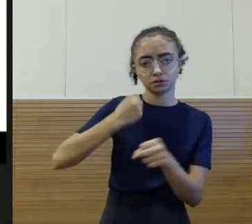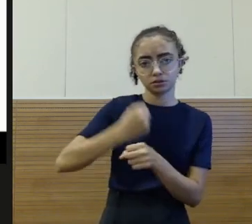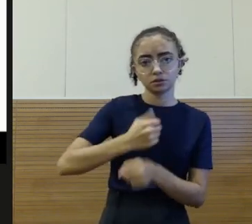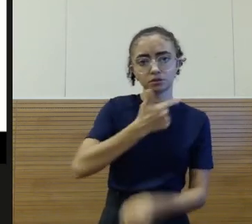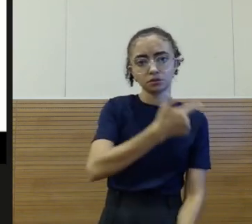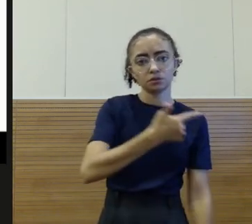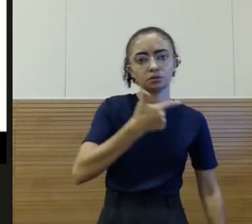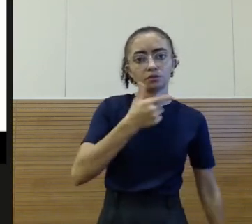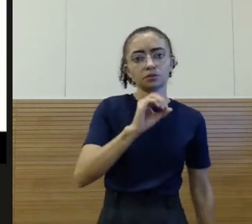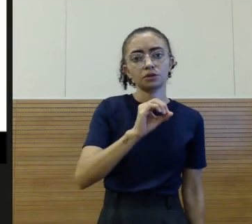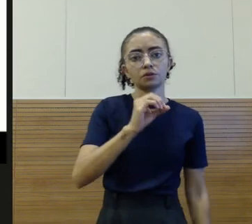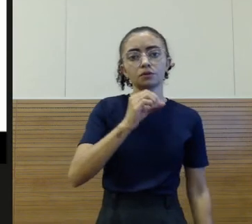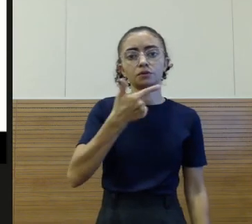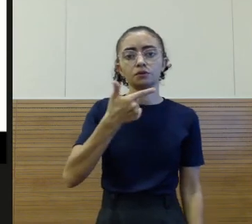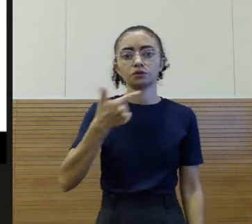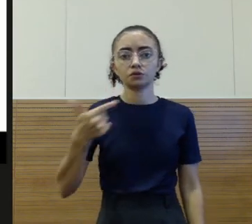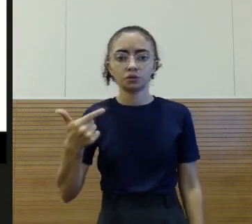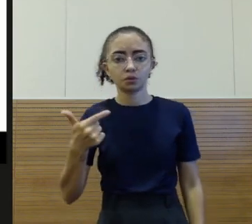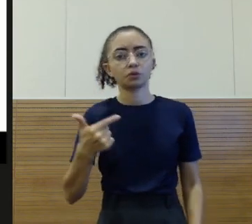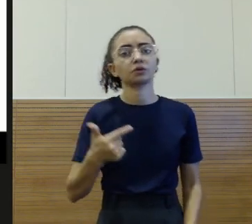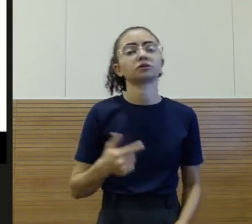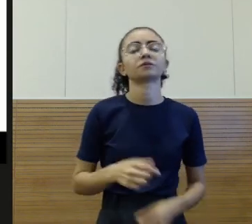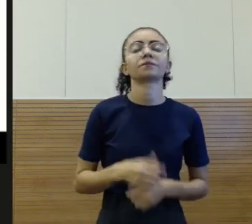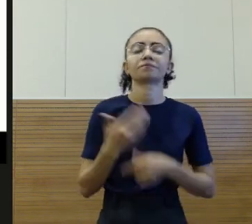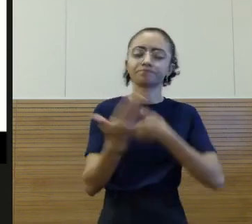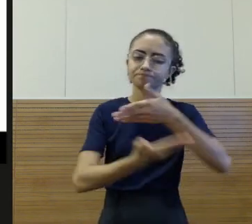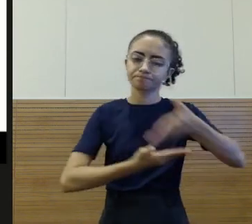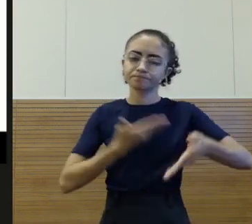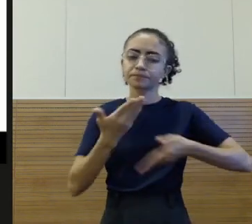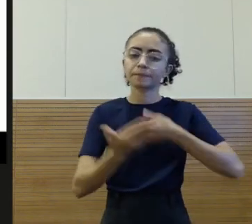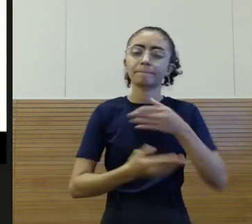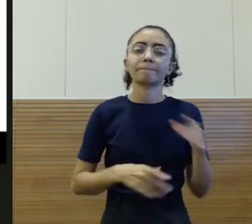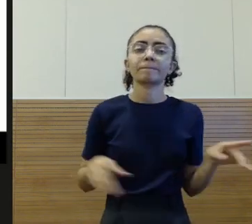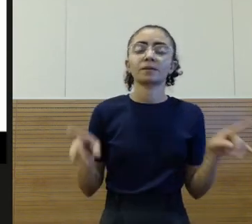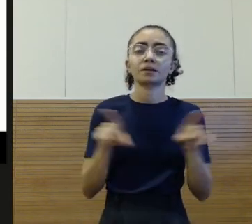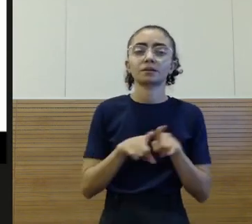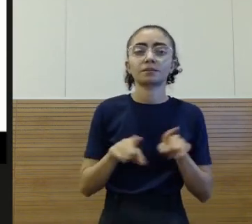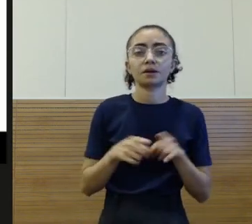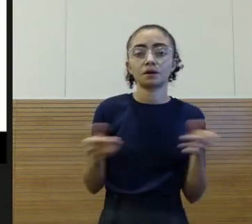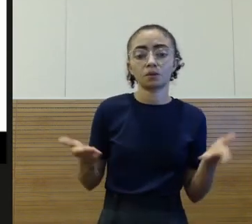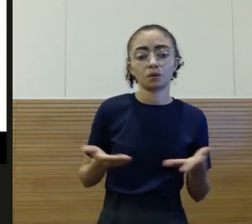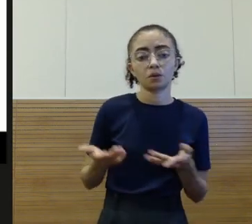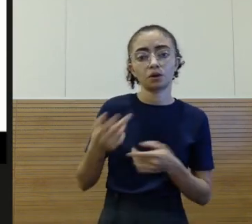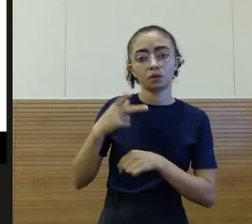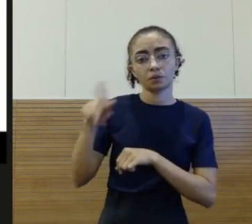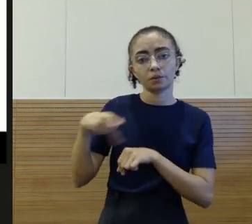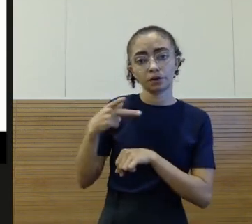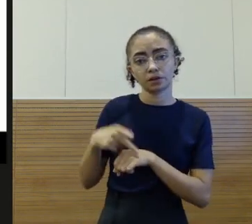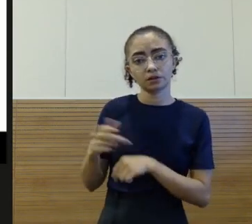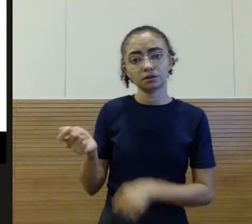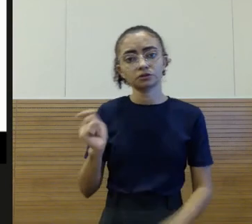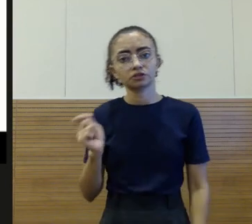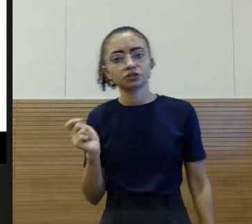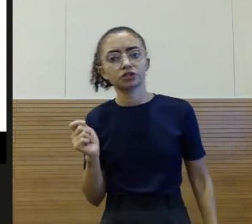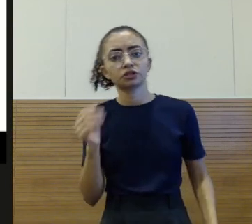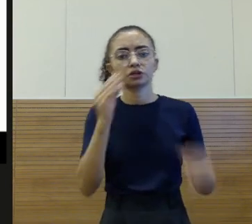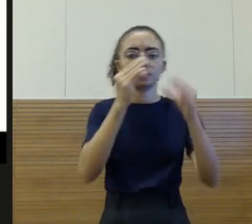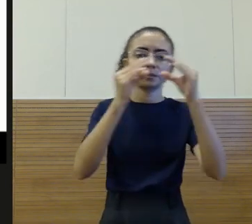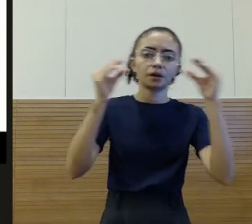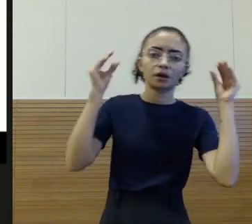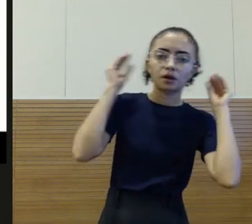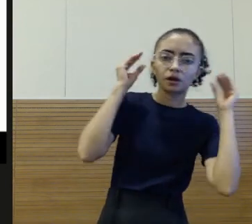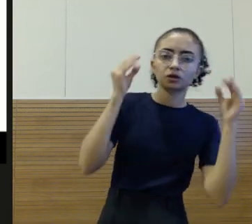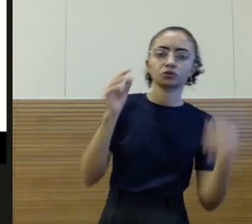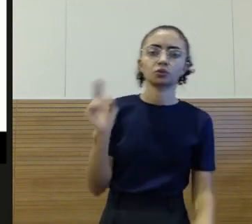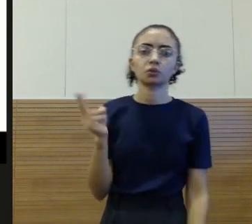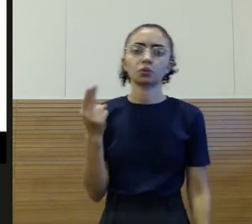agora, com Costa Rica, com o México, agora com a Argentina, estamos tratando de utilizar algumas peças que